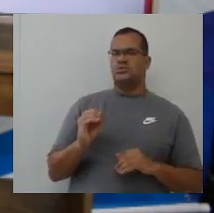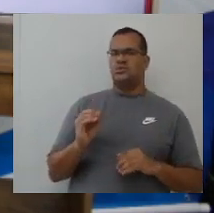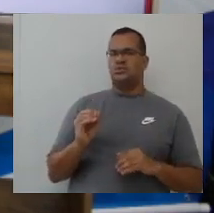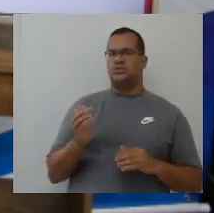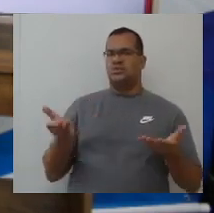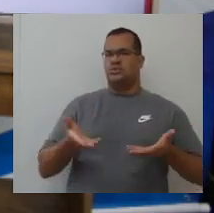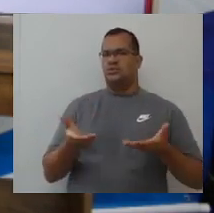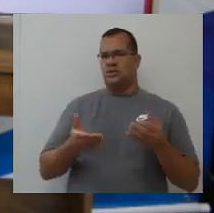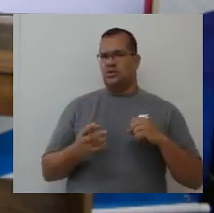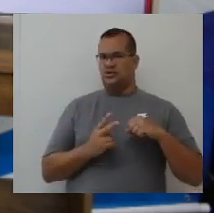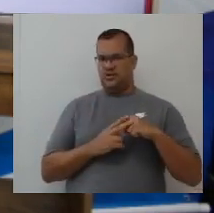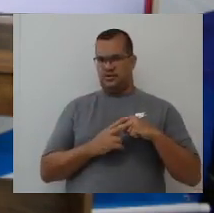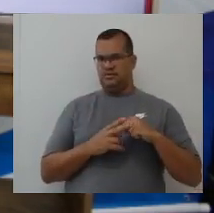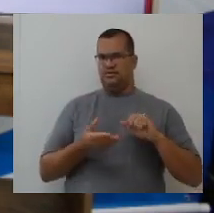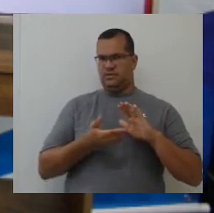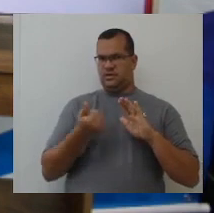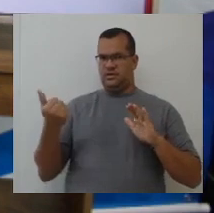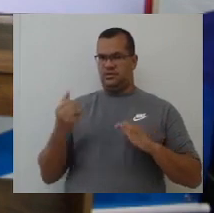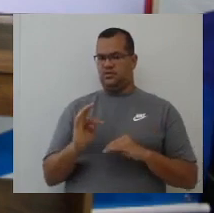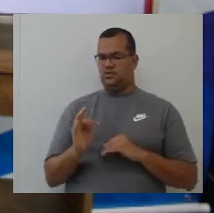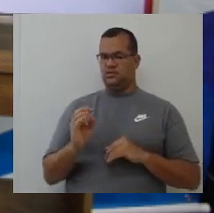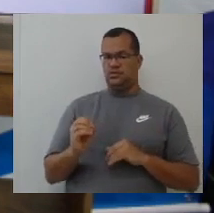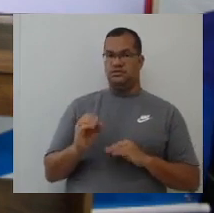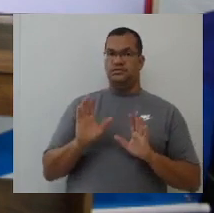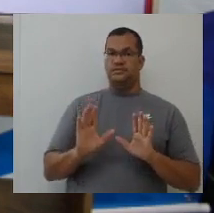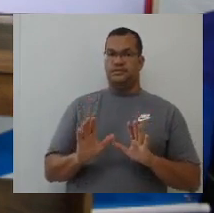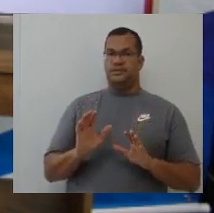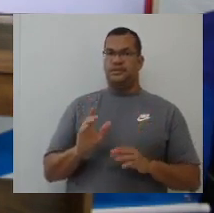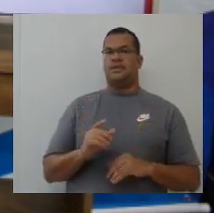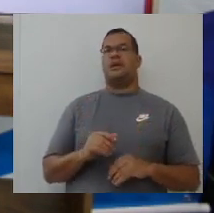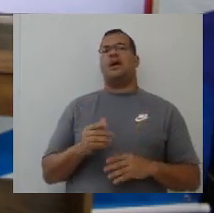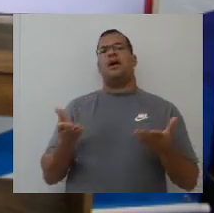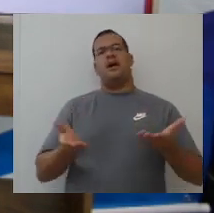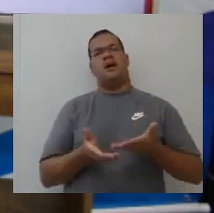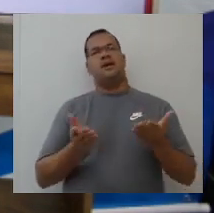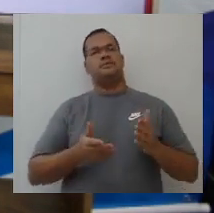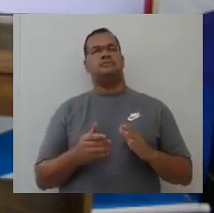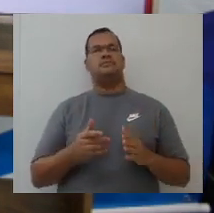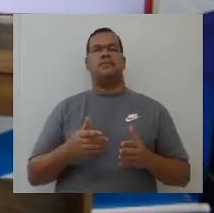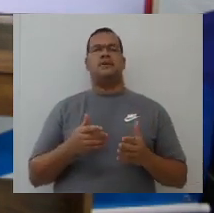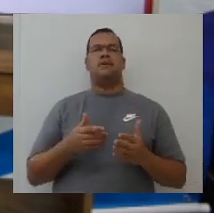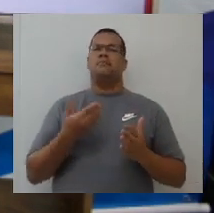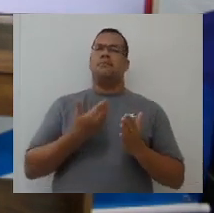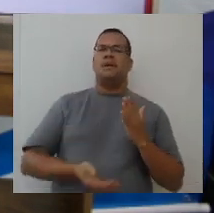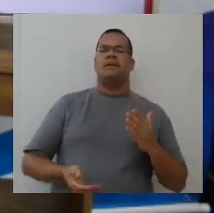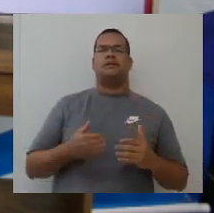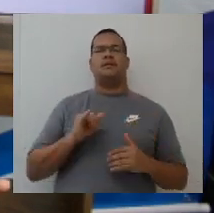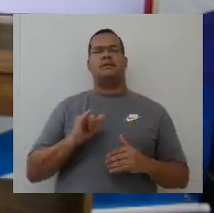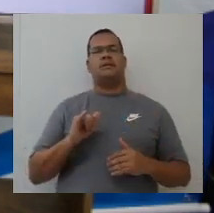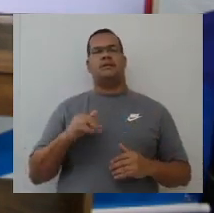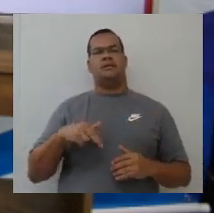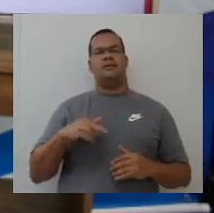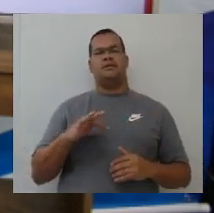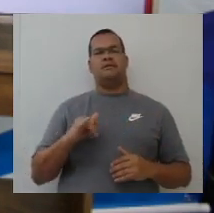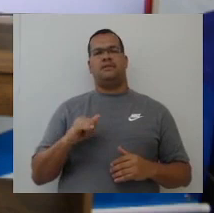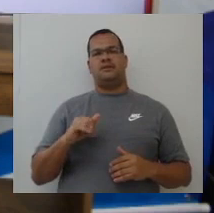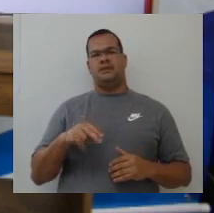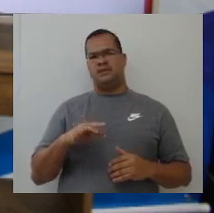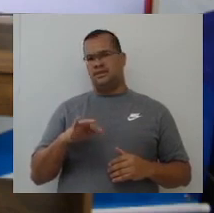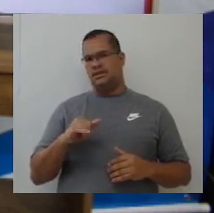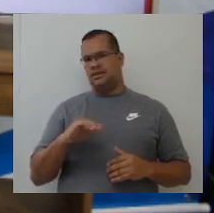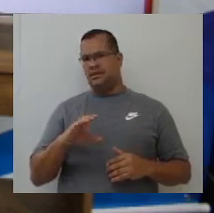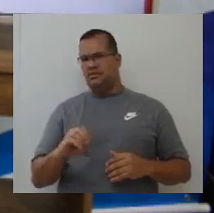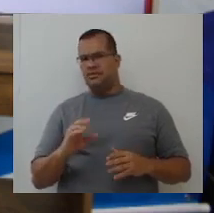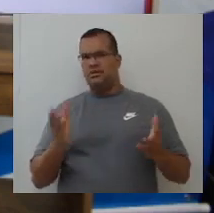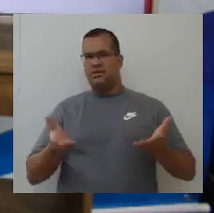verbo. Se eu retiro o to da frente desse verbo, ele deixa de ser infinitivo e passa a ser um verbo conjugado. Como assim